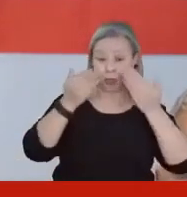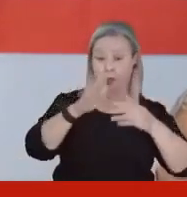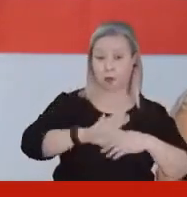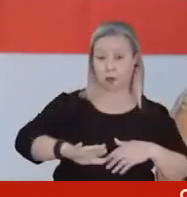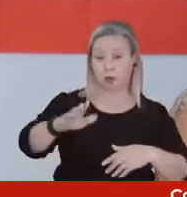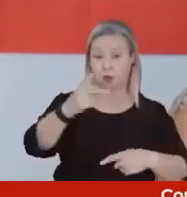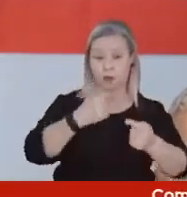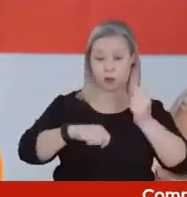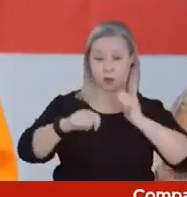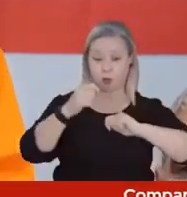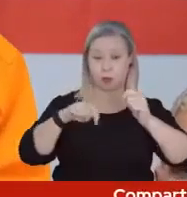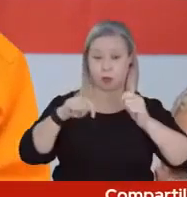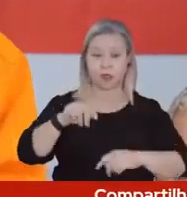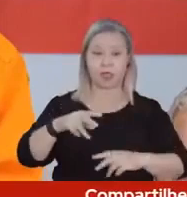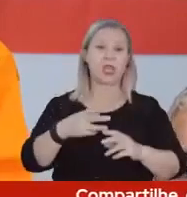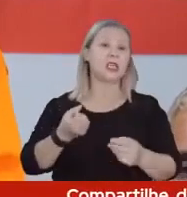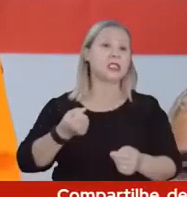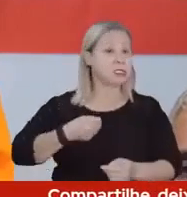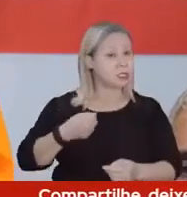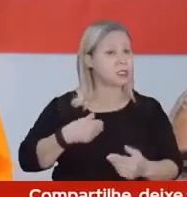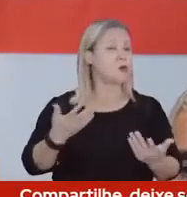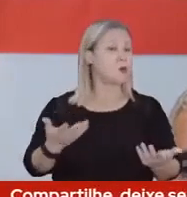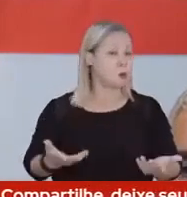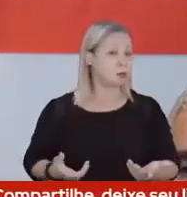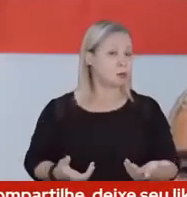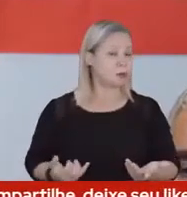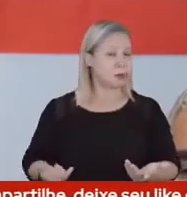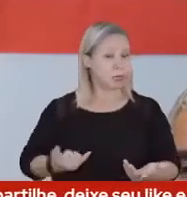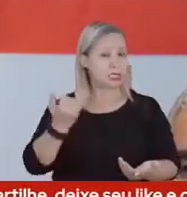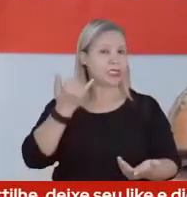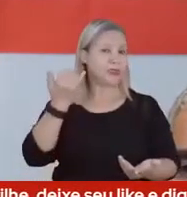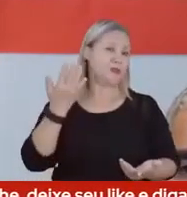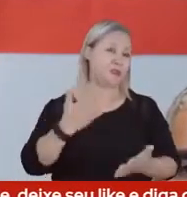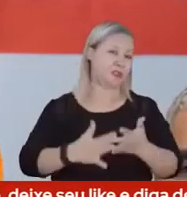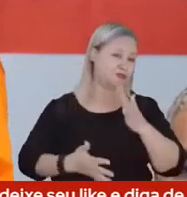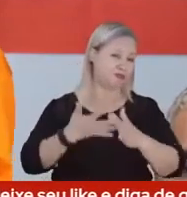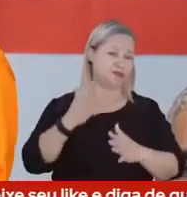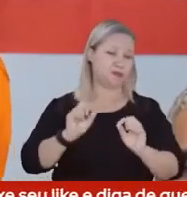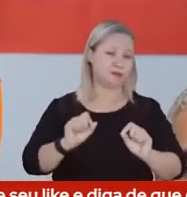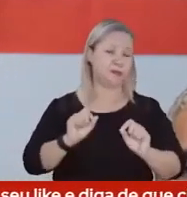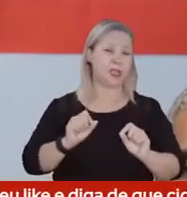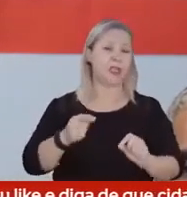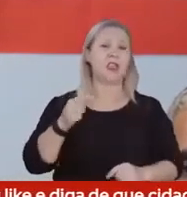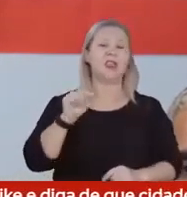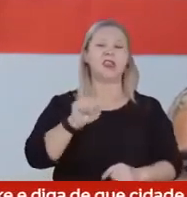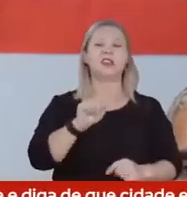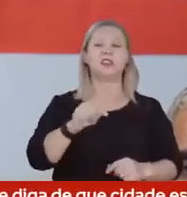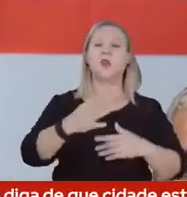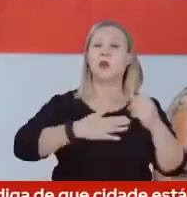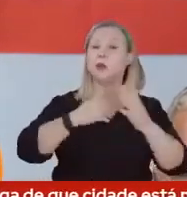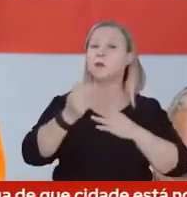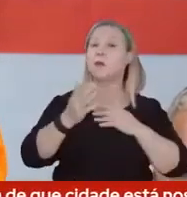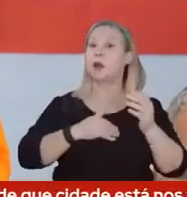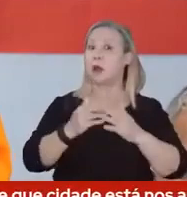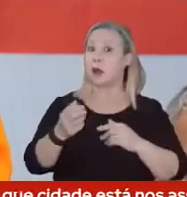números contundentes, mas que para que a gente coloque isso em prática, nós temos que ganhar a eleição.